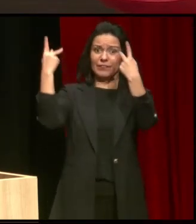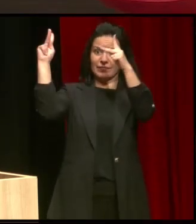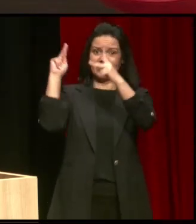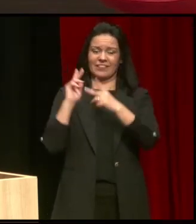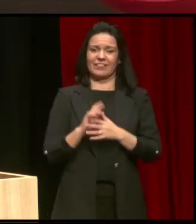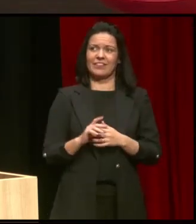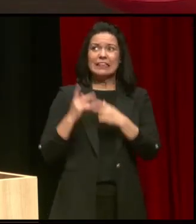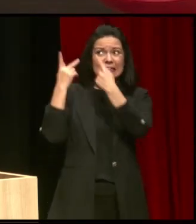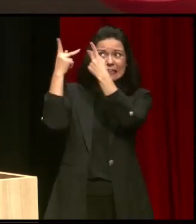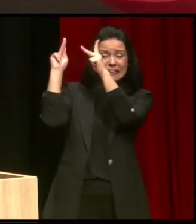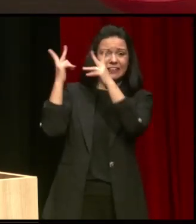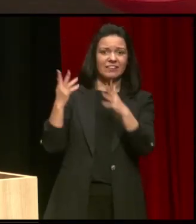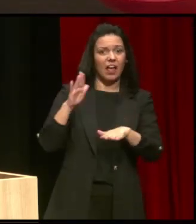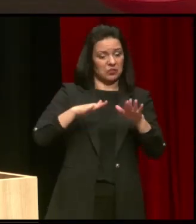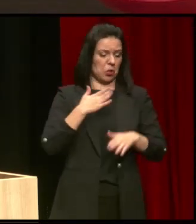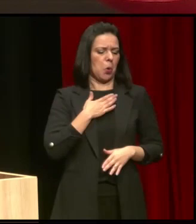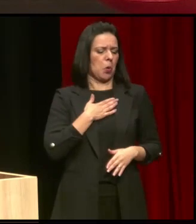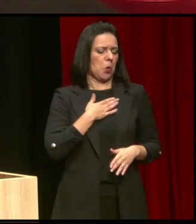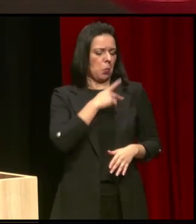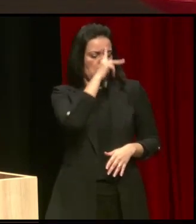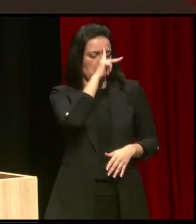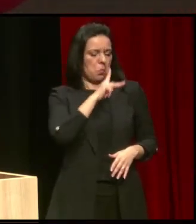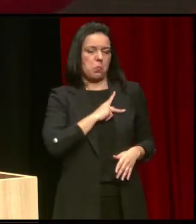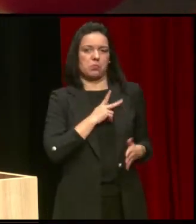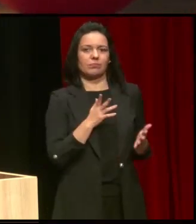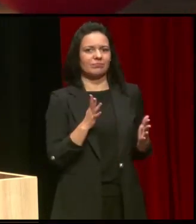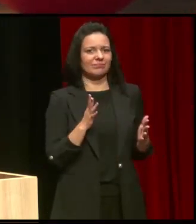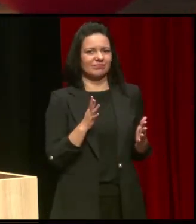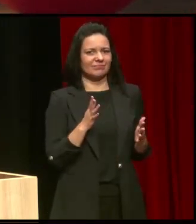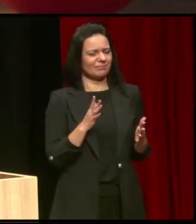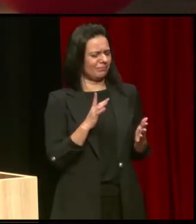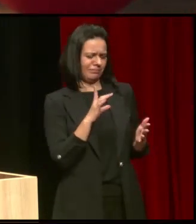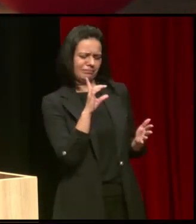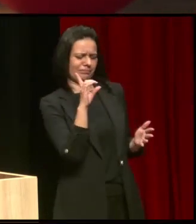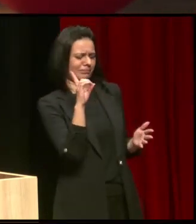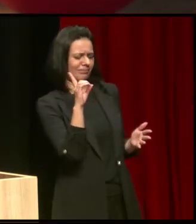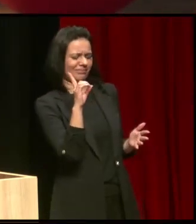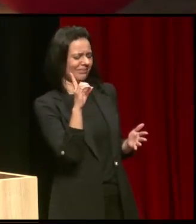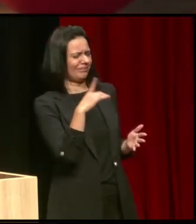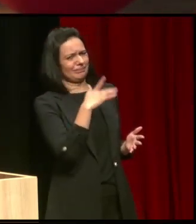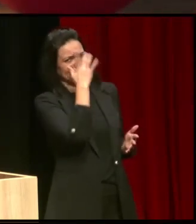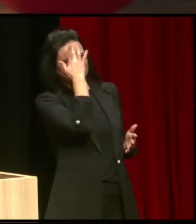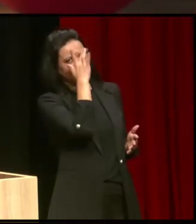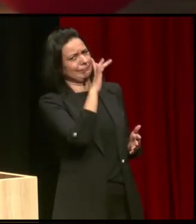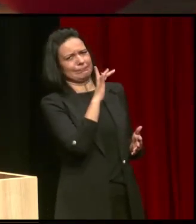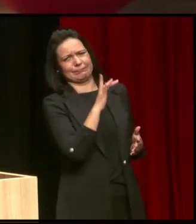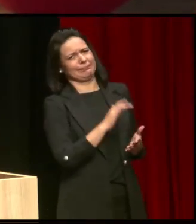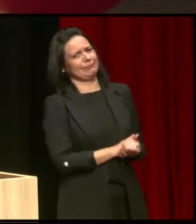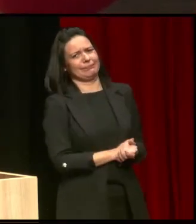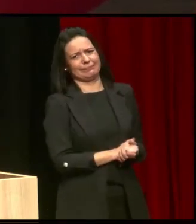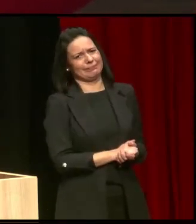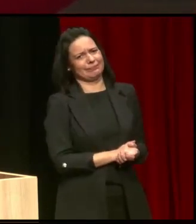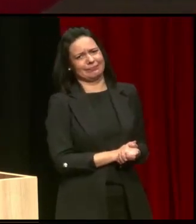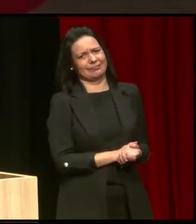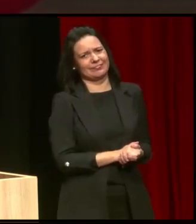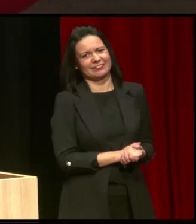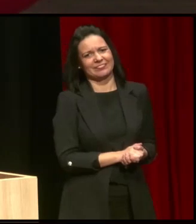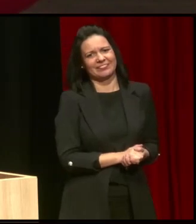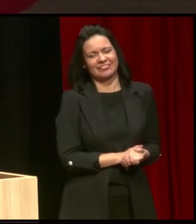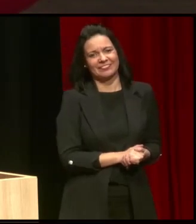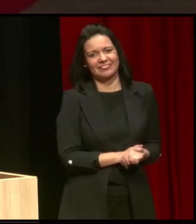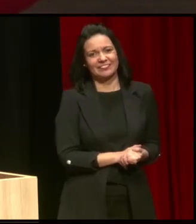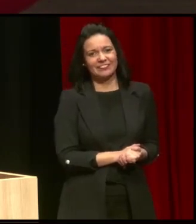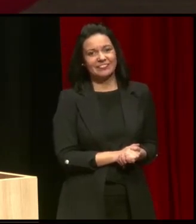acha que o mundo é nosso. Deus deve estar em cima, coitado, Deus não sabe de nada. Né? Deus dá uma risada assim,